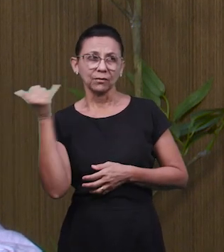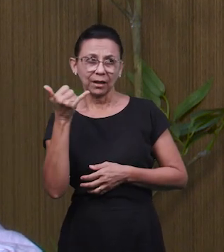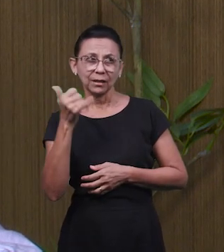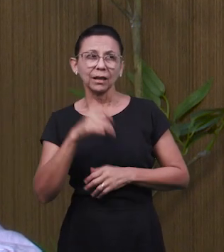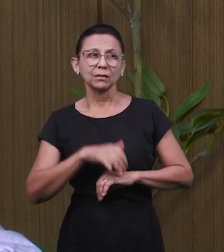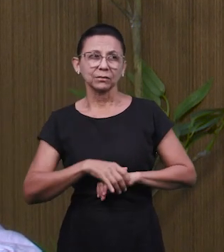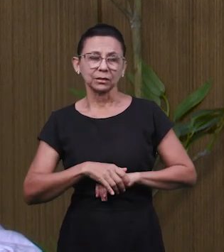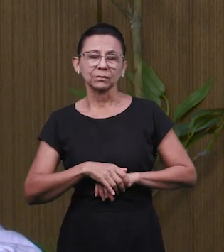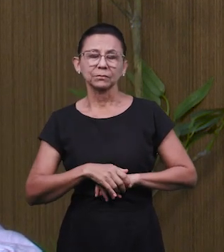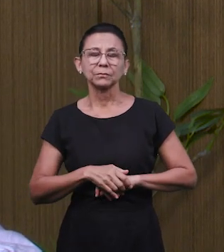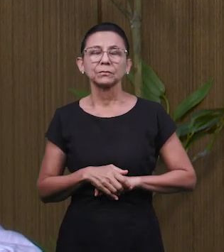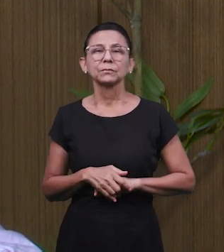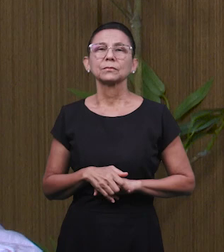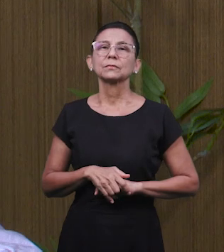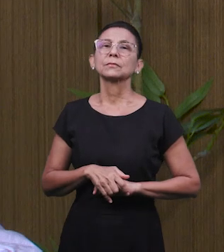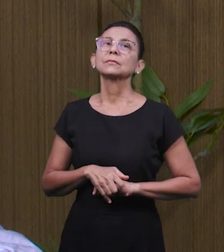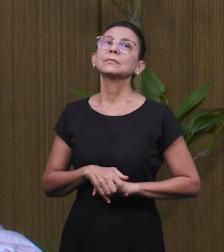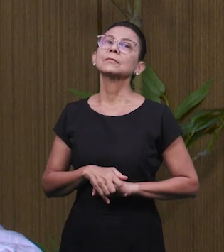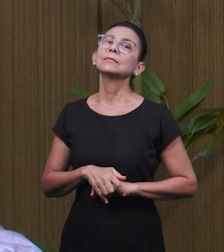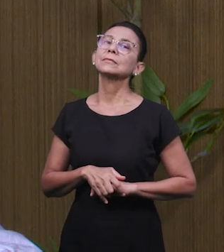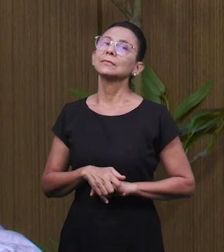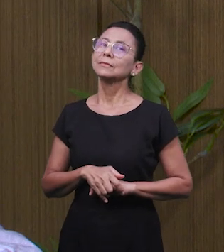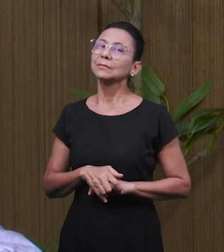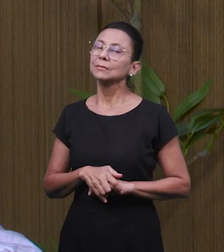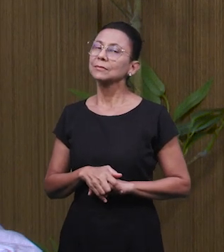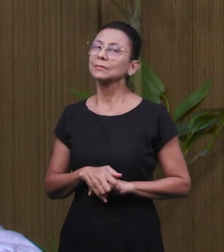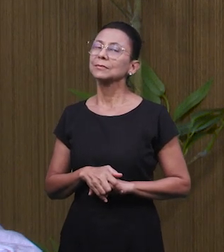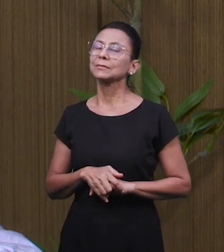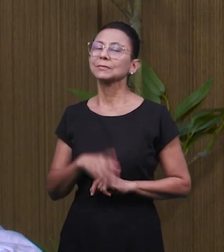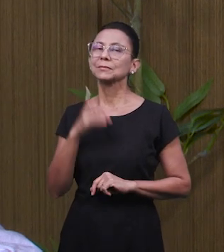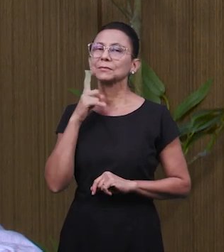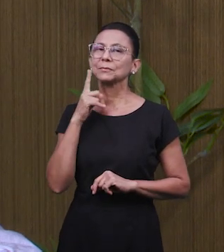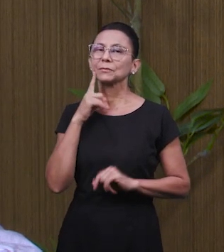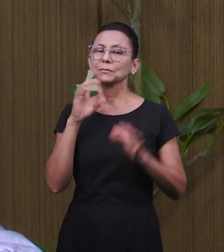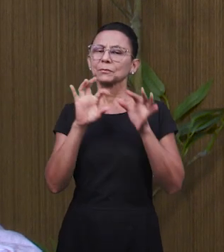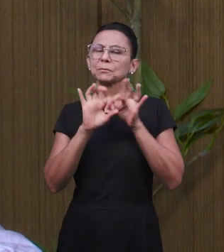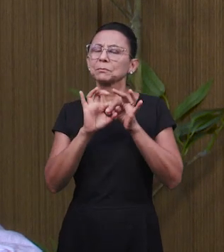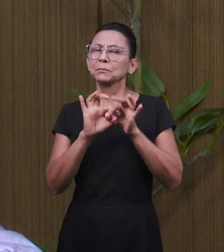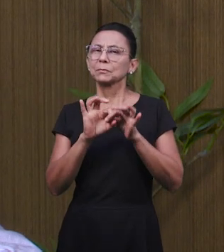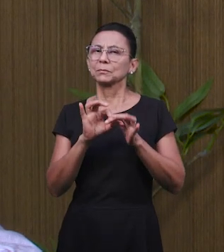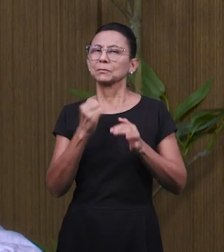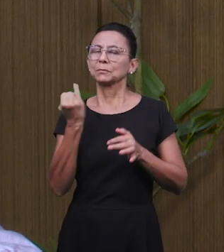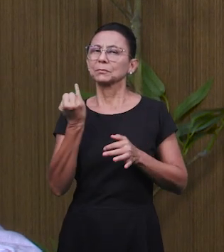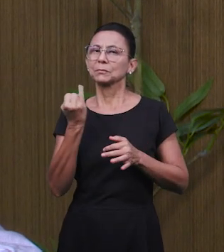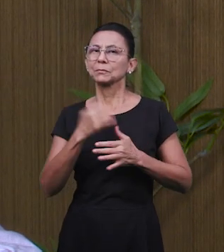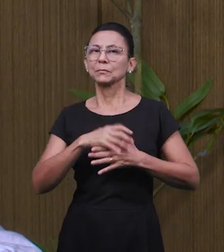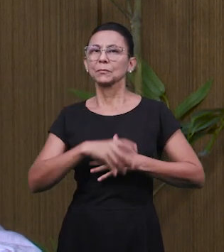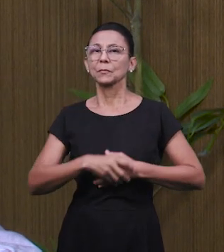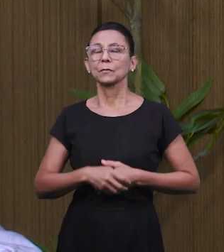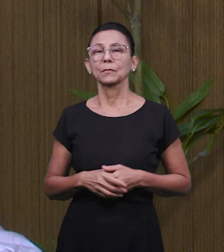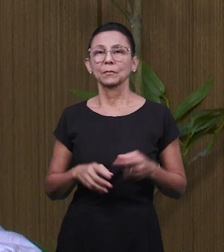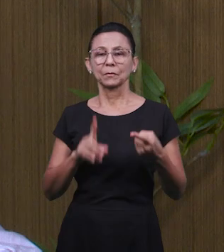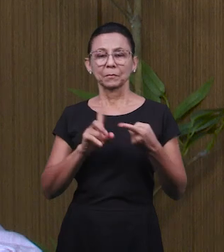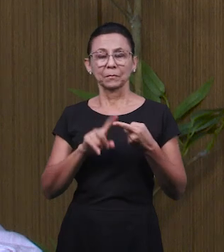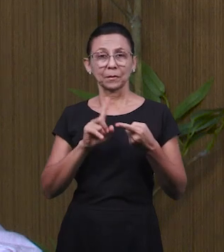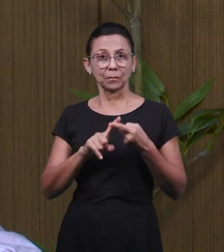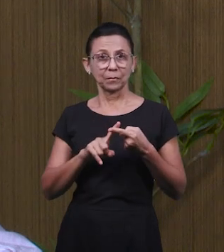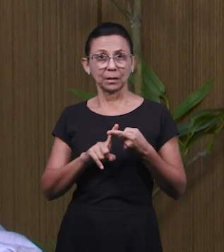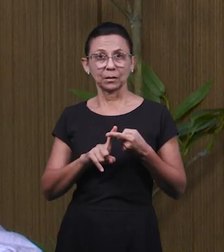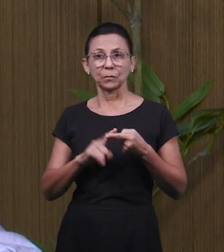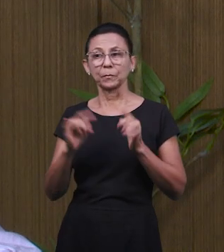Então aí nós temos algumas coisas muito importantes acerca da comunhão. Primeiro, Jesus está